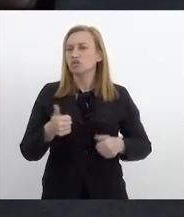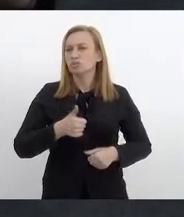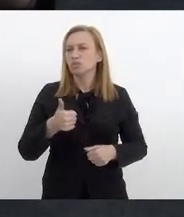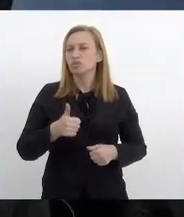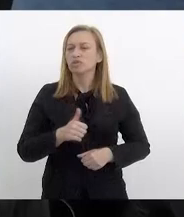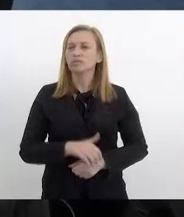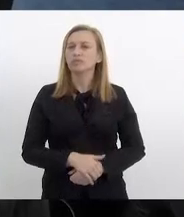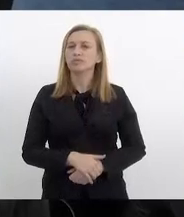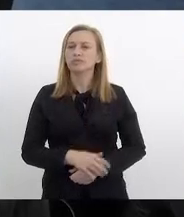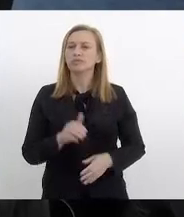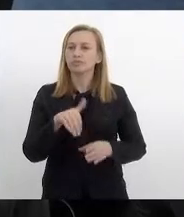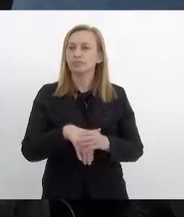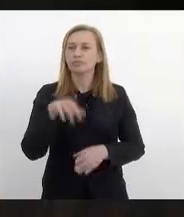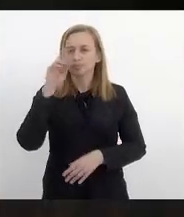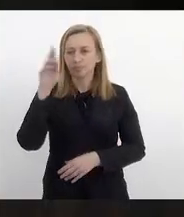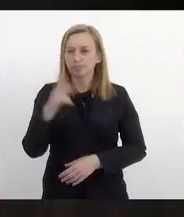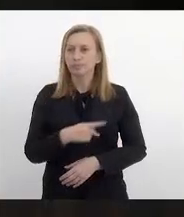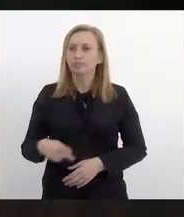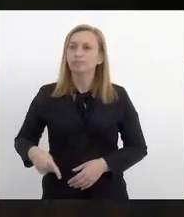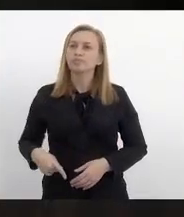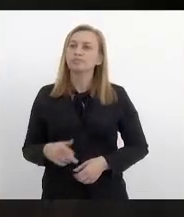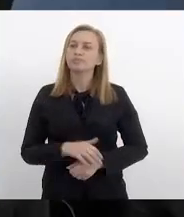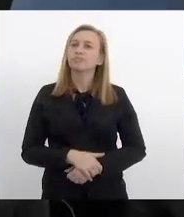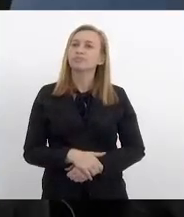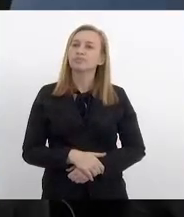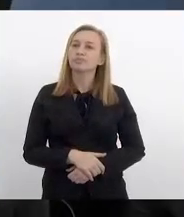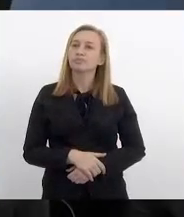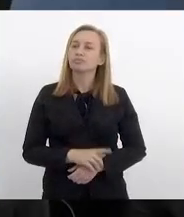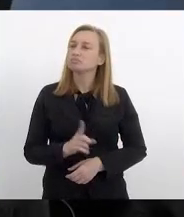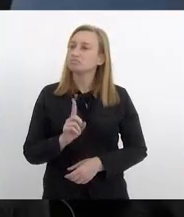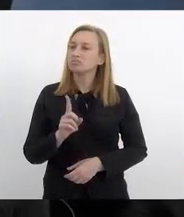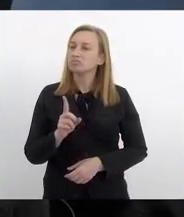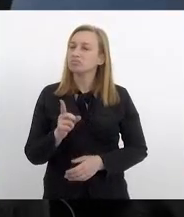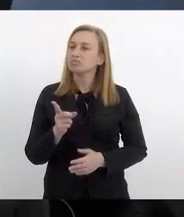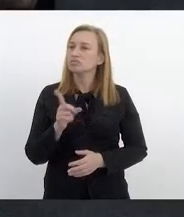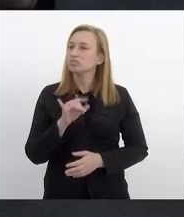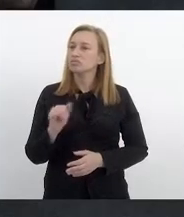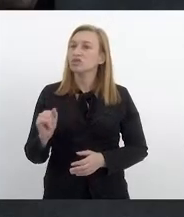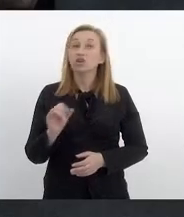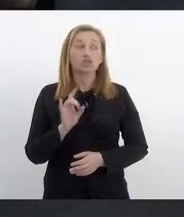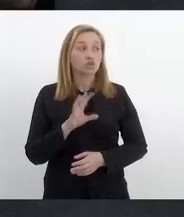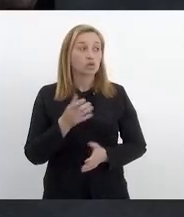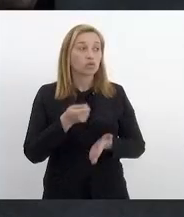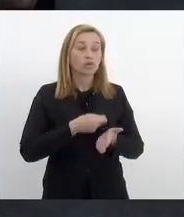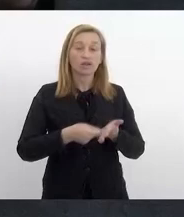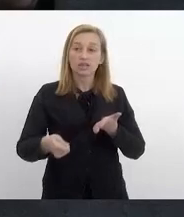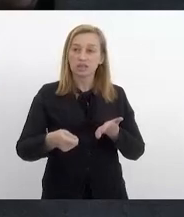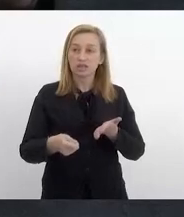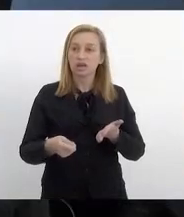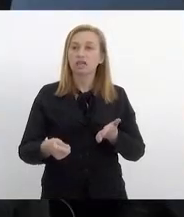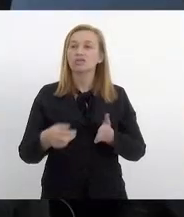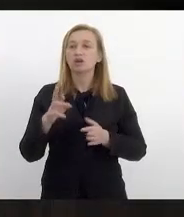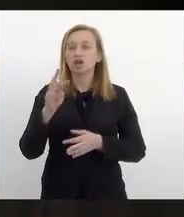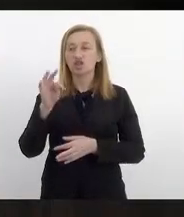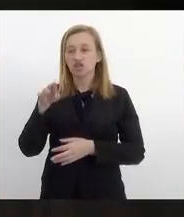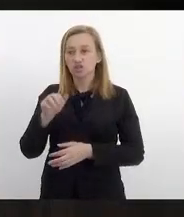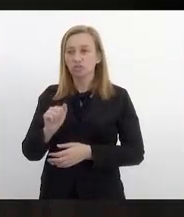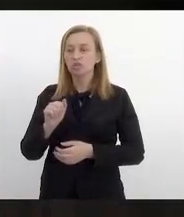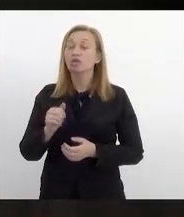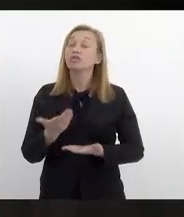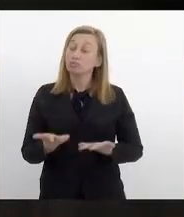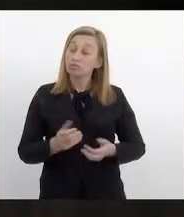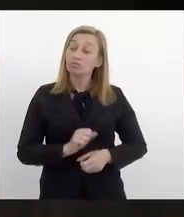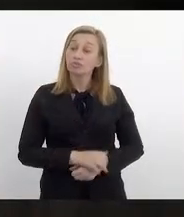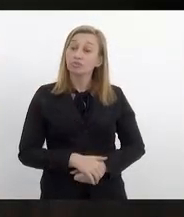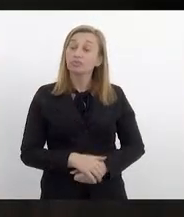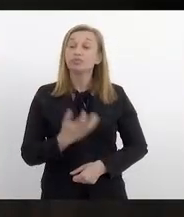presidente. Eu ainda vou... Não botei data, não. Só botei quando for assinado o regime.